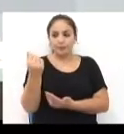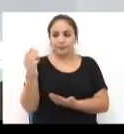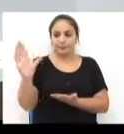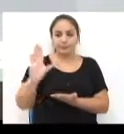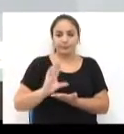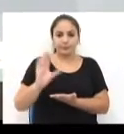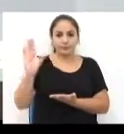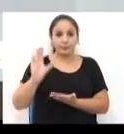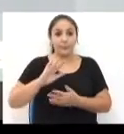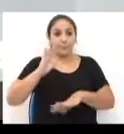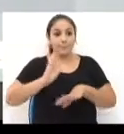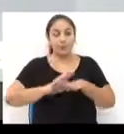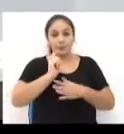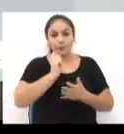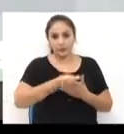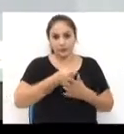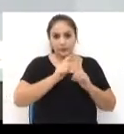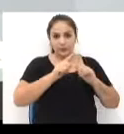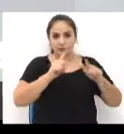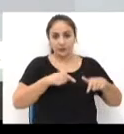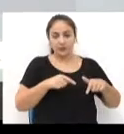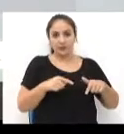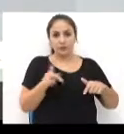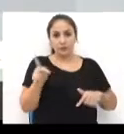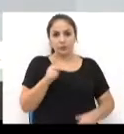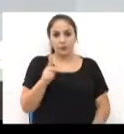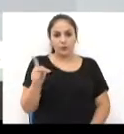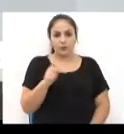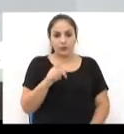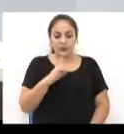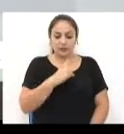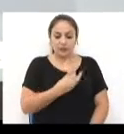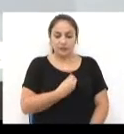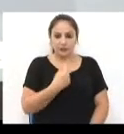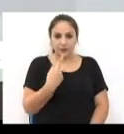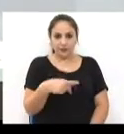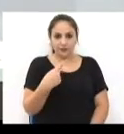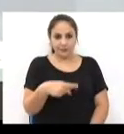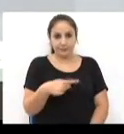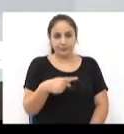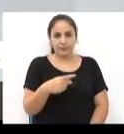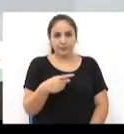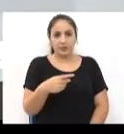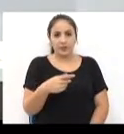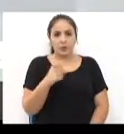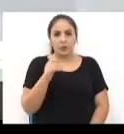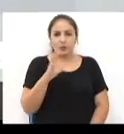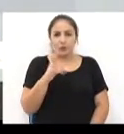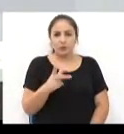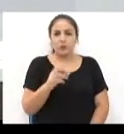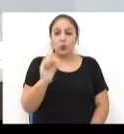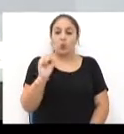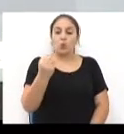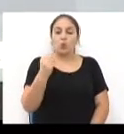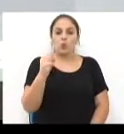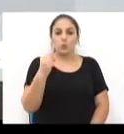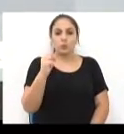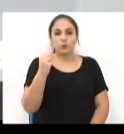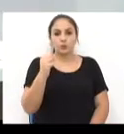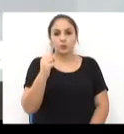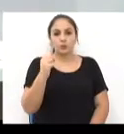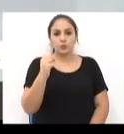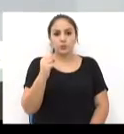financia, além do pagamento do salário dos senhores professores que estão aqui, em grande maioria, financia